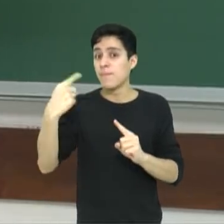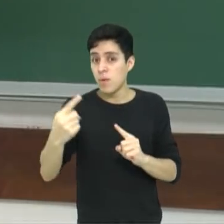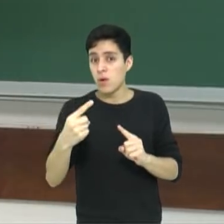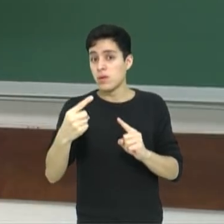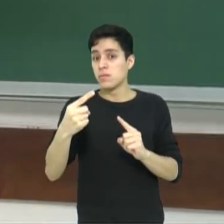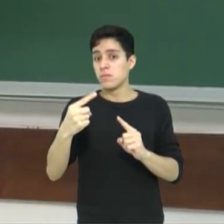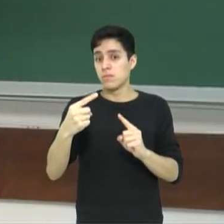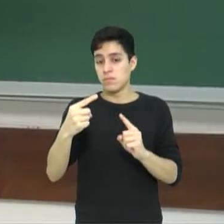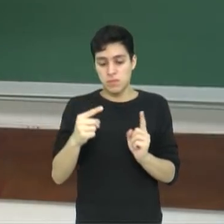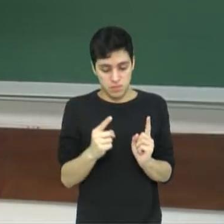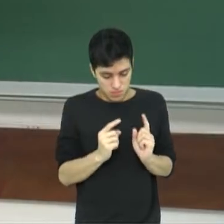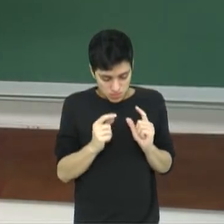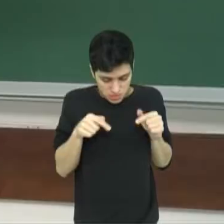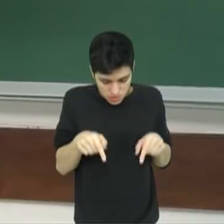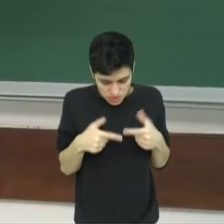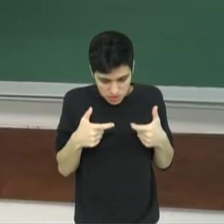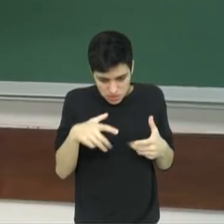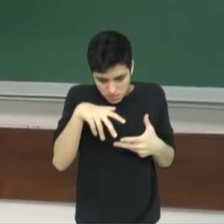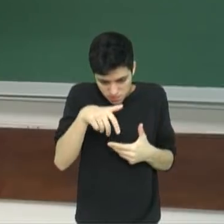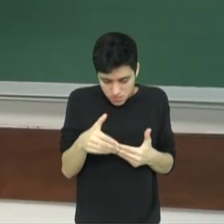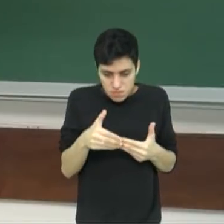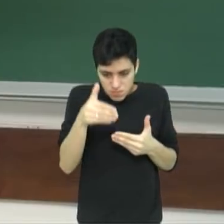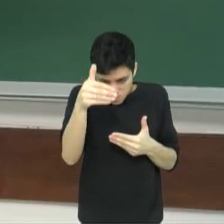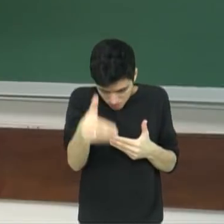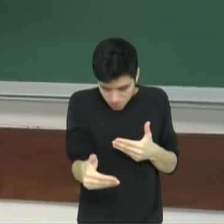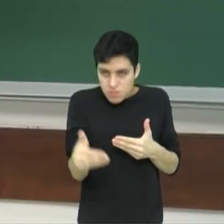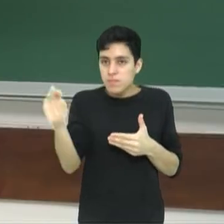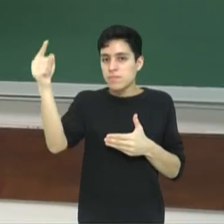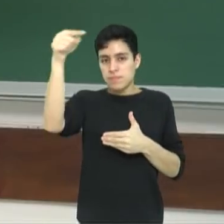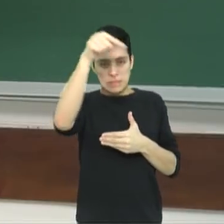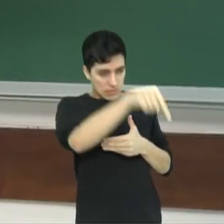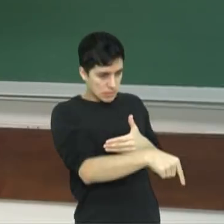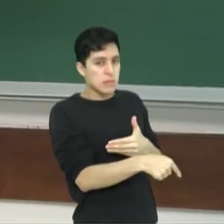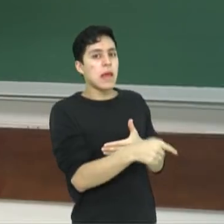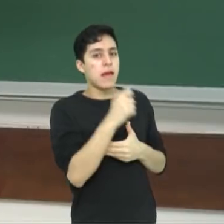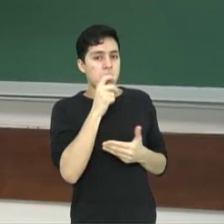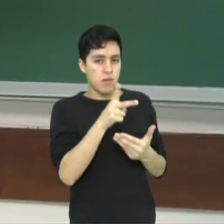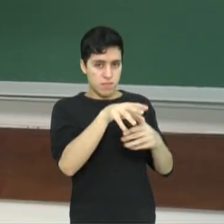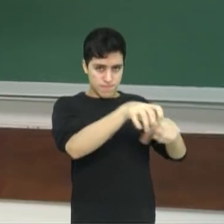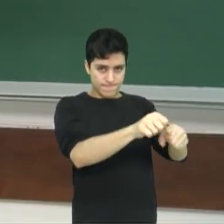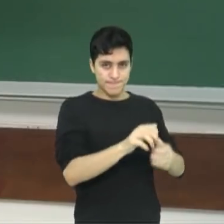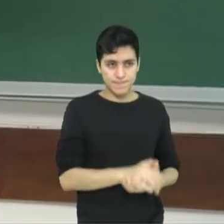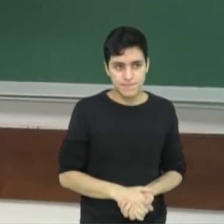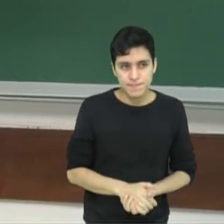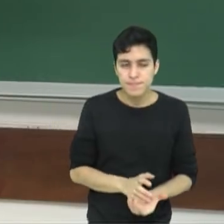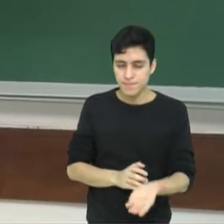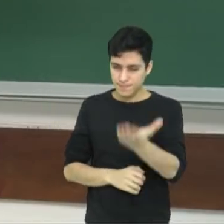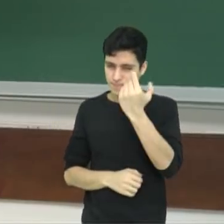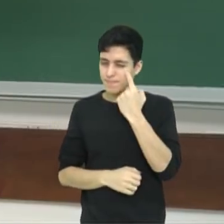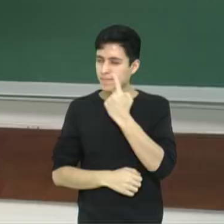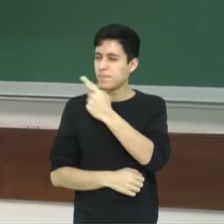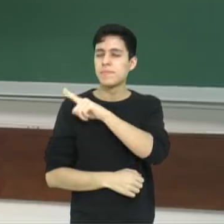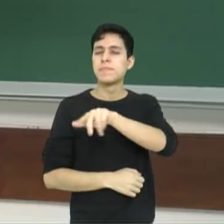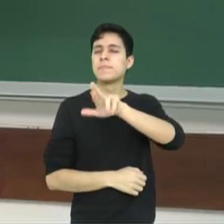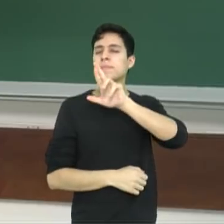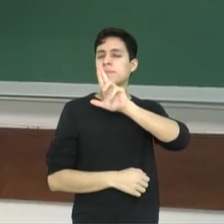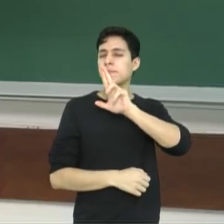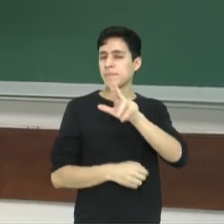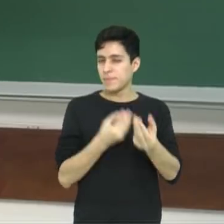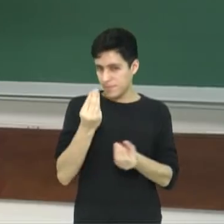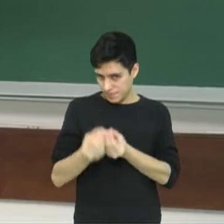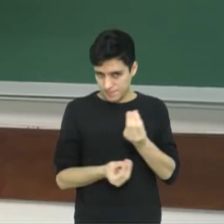Tudo o que a Inglaterra queria era um motivo para invadir. Claro! Vamos fazer junto essa, vamos ver quem ficou bem atento junto comigo nessa